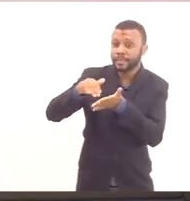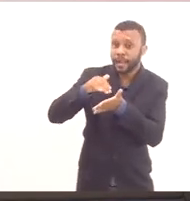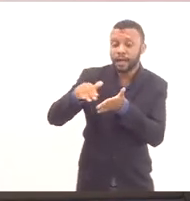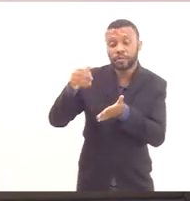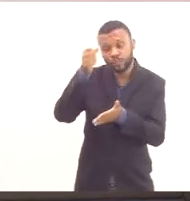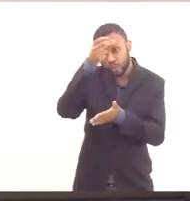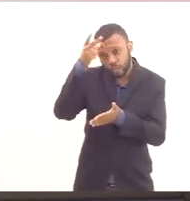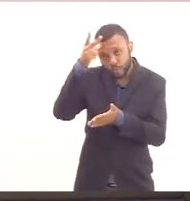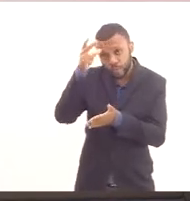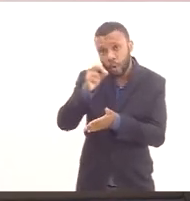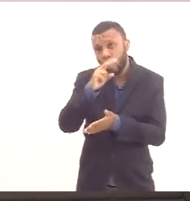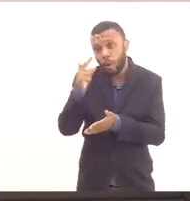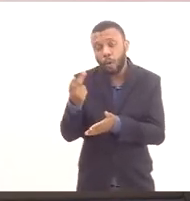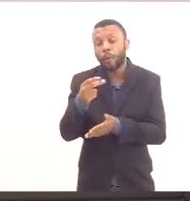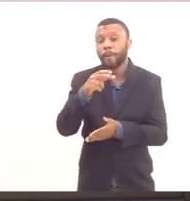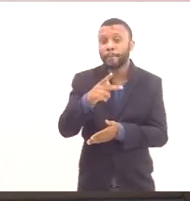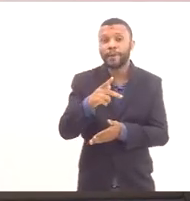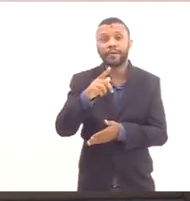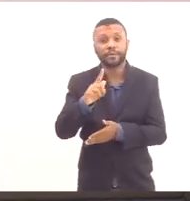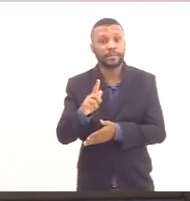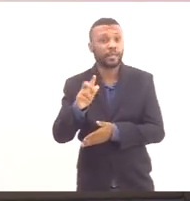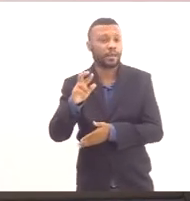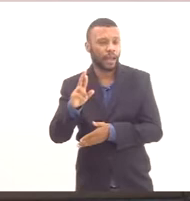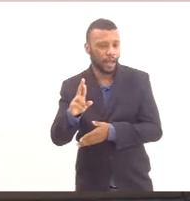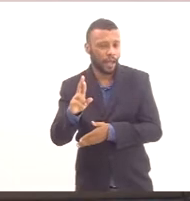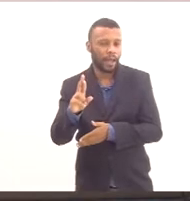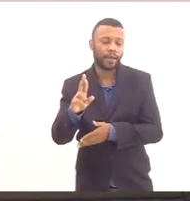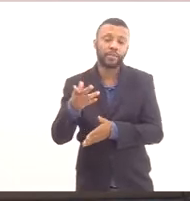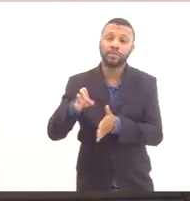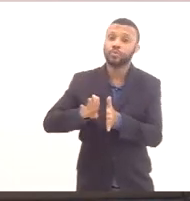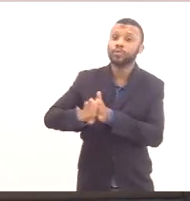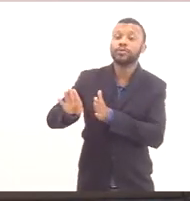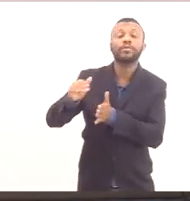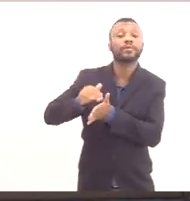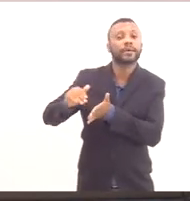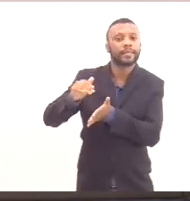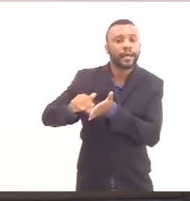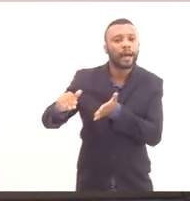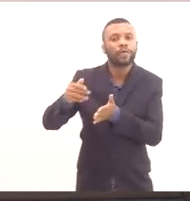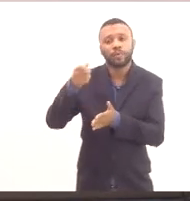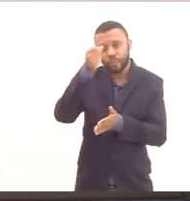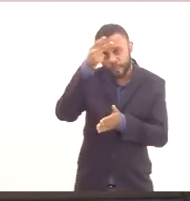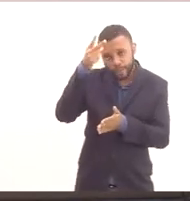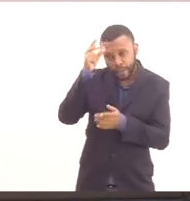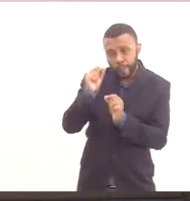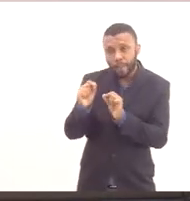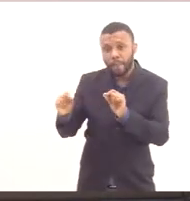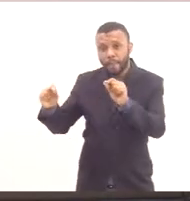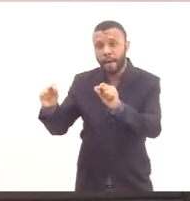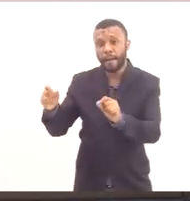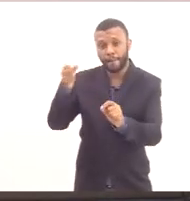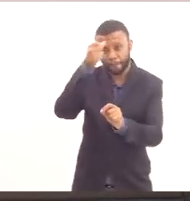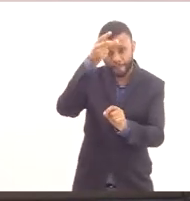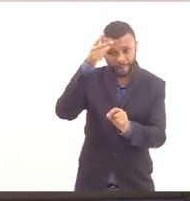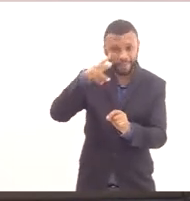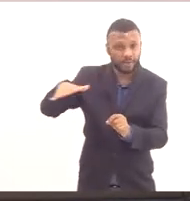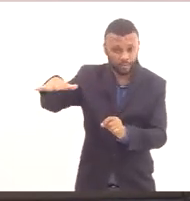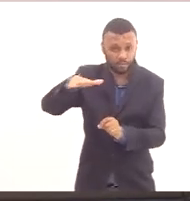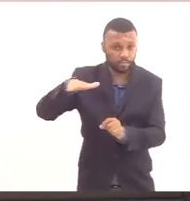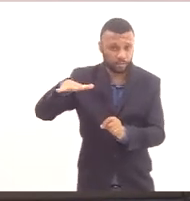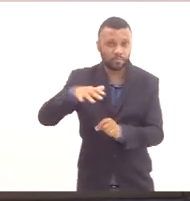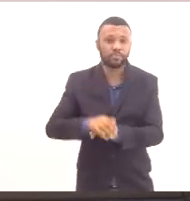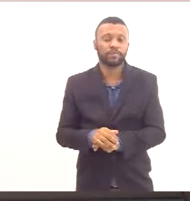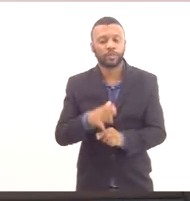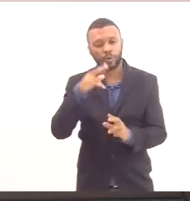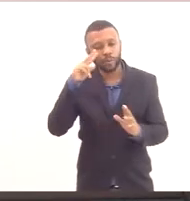o procurador Gerais excluindo-se especificamente os secretários municipais e prefeitos considerando que o artigo 213 do regimento interno